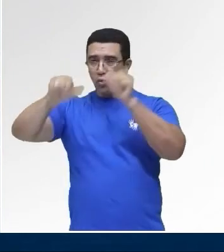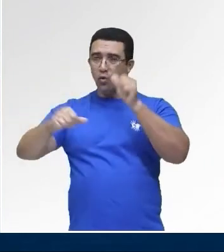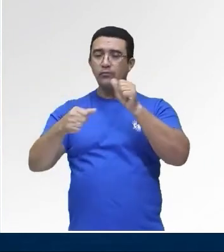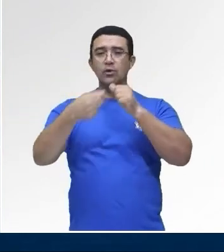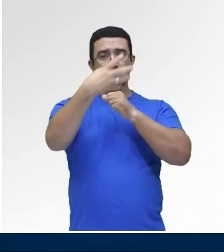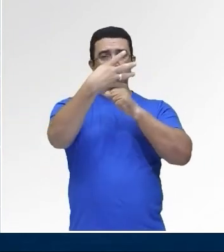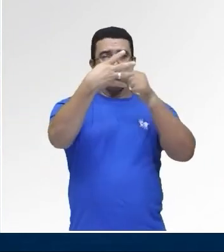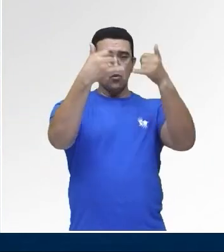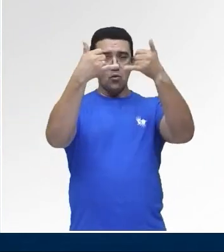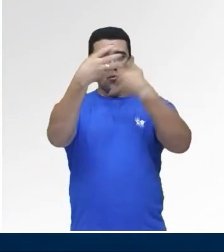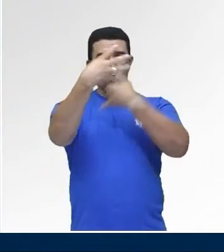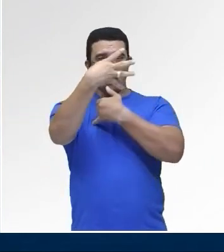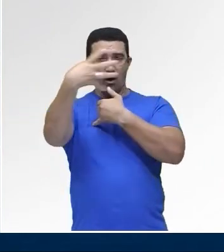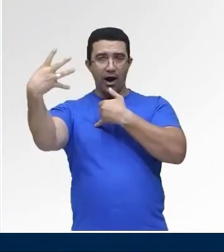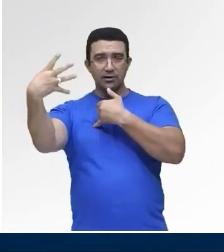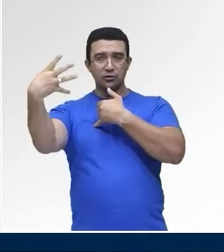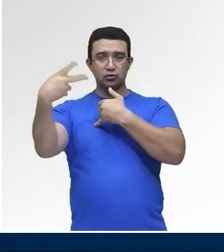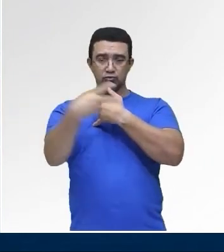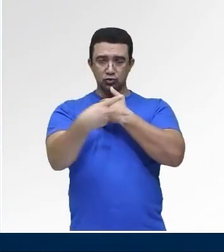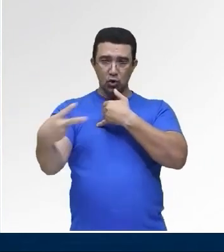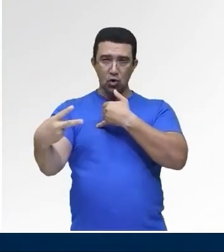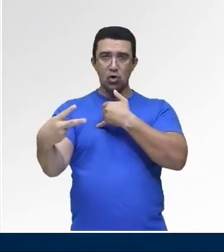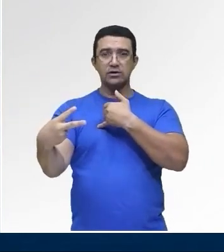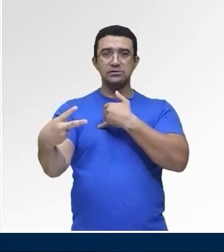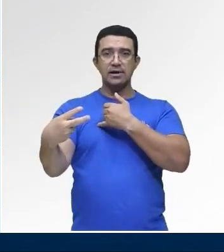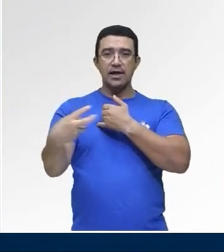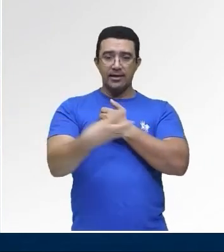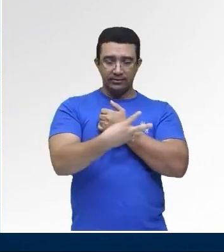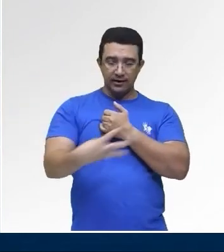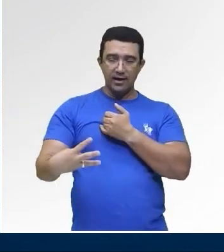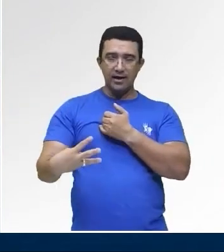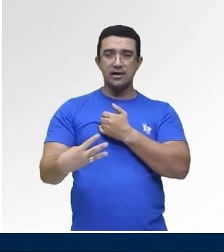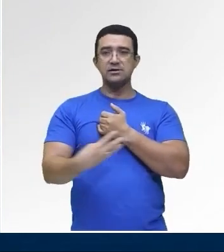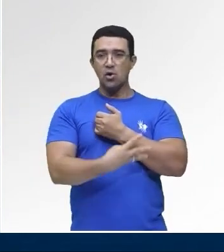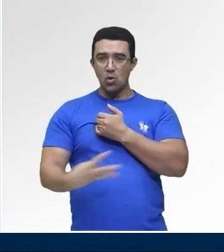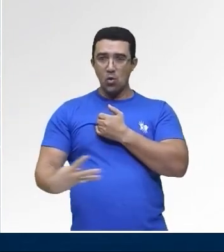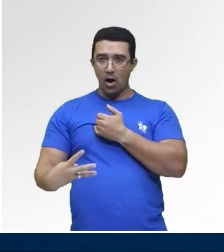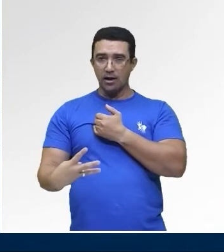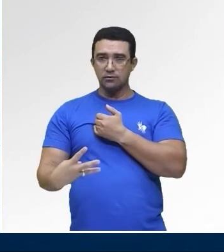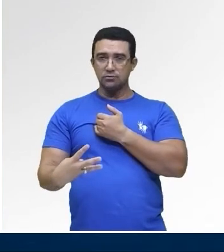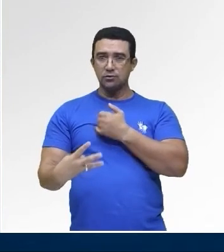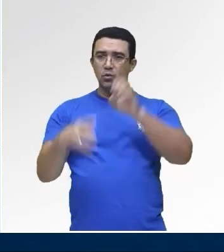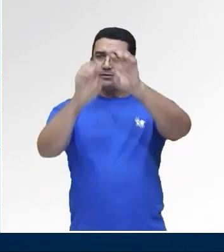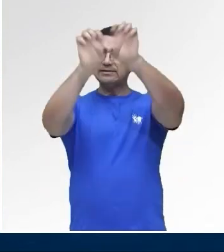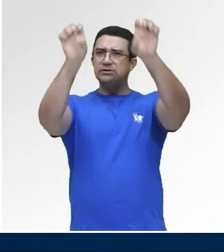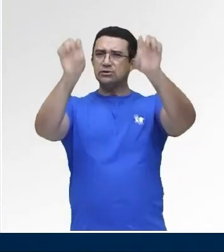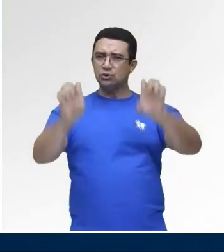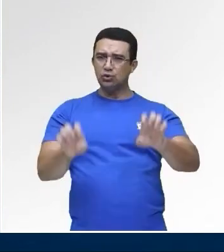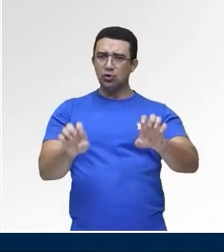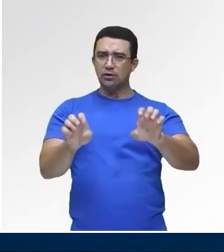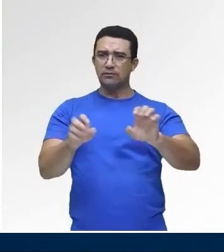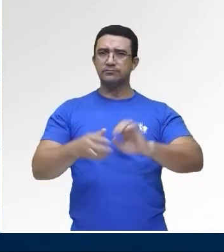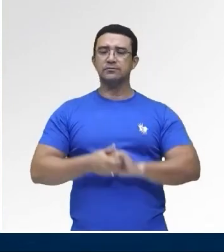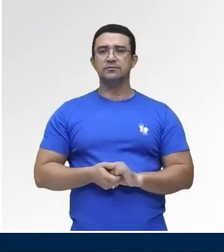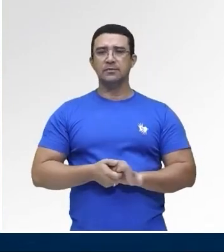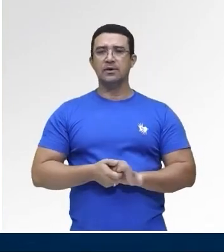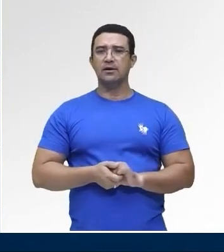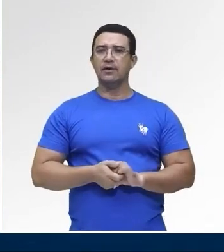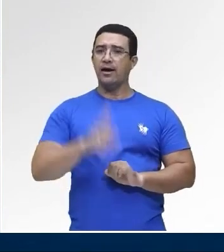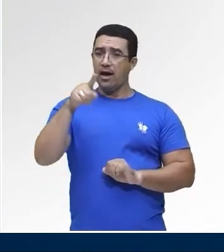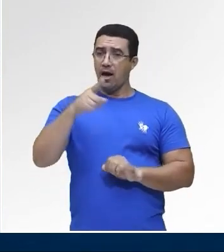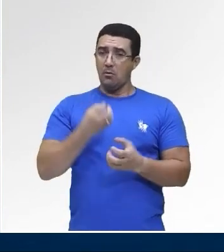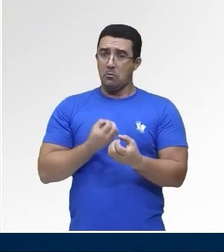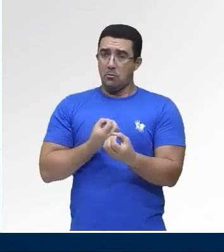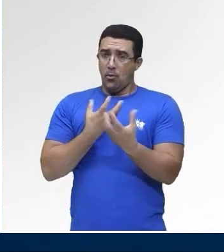e no terceto, né? Quando nós temos 3 versos, nós temos terceto aqui, tá? Então, ela constituiu o poema